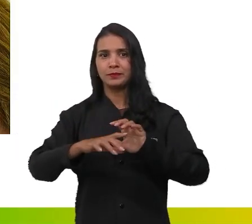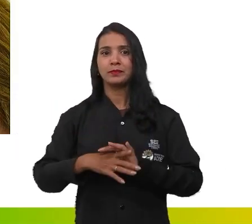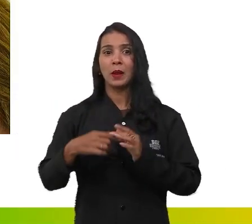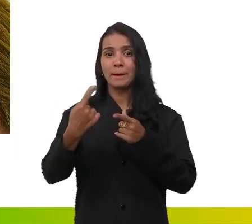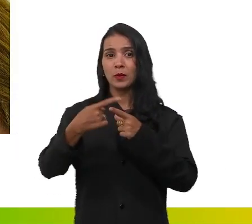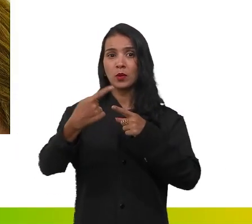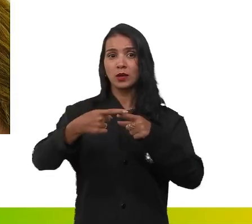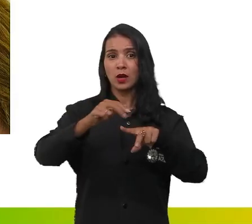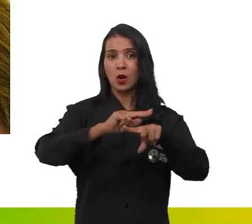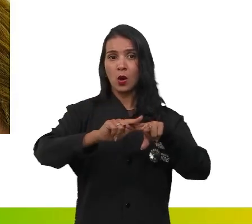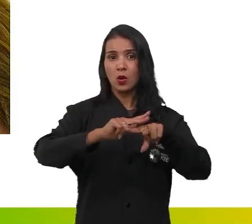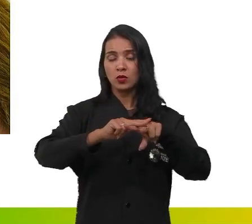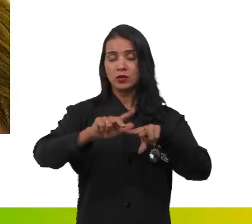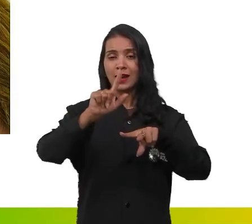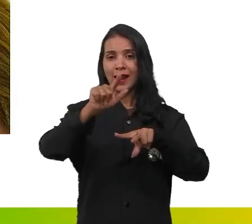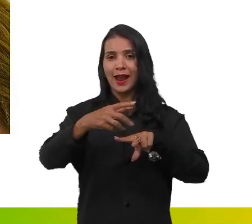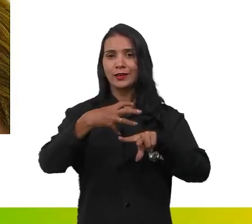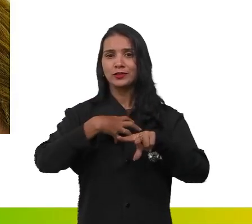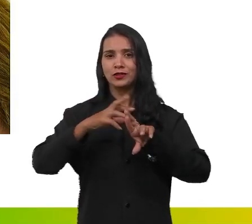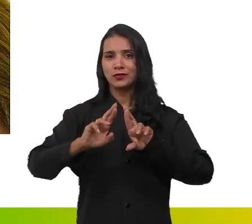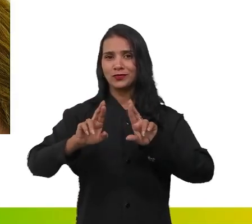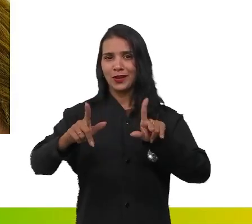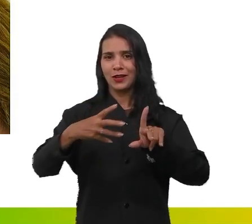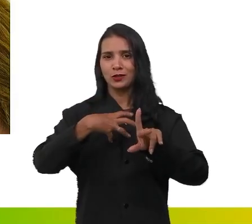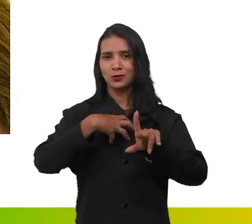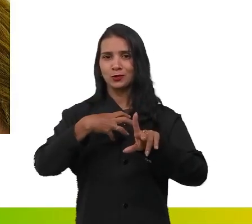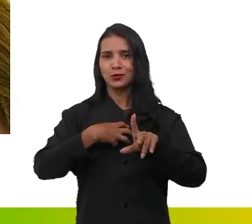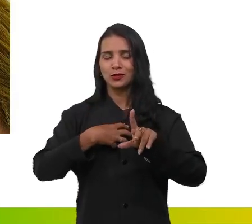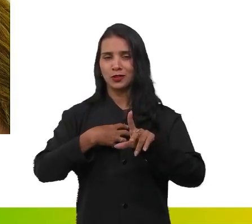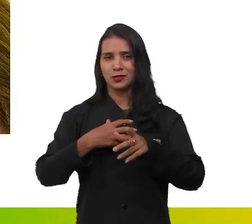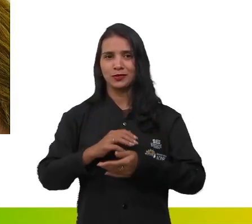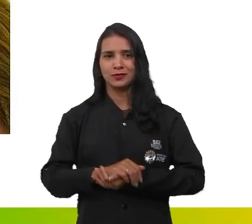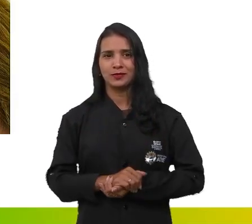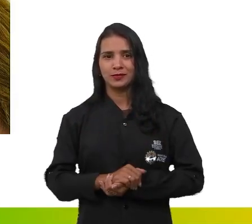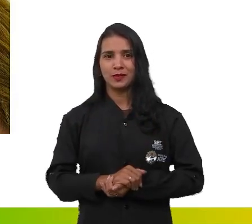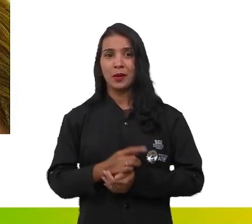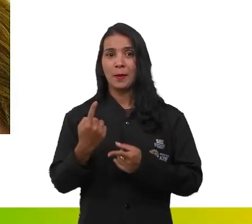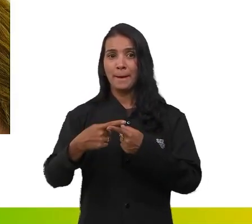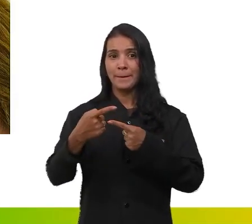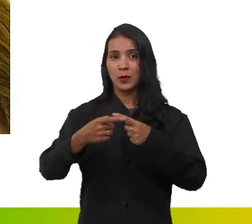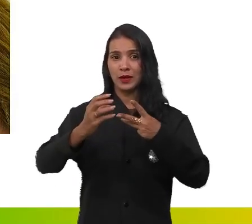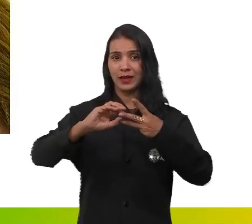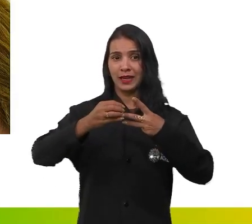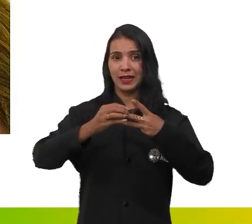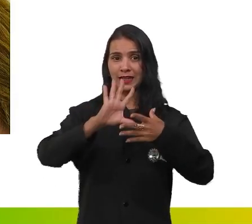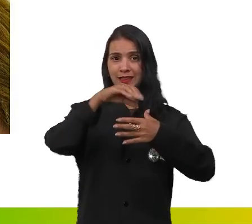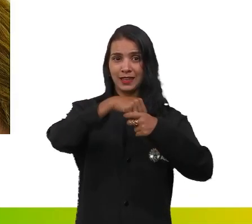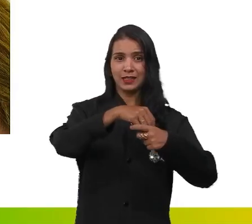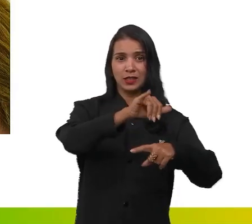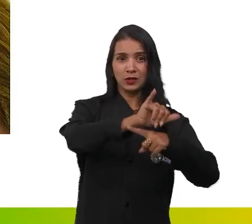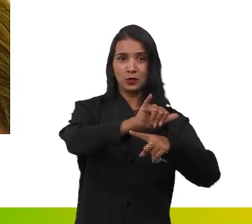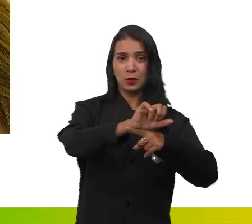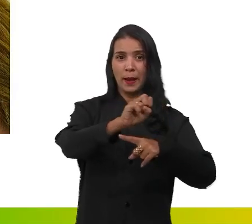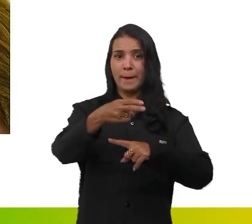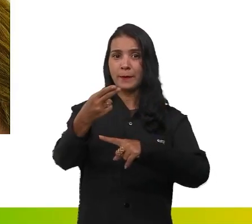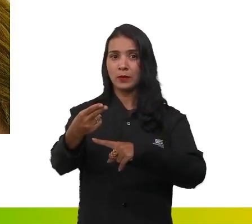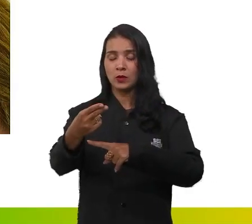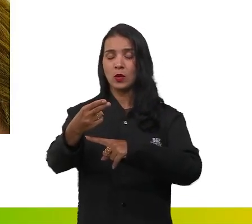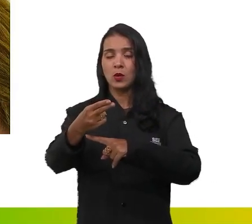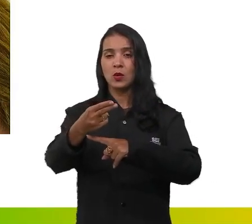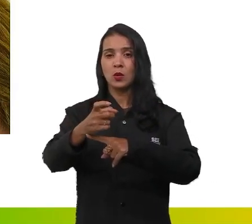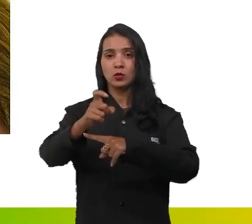esse gene se expressa. O gene não está no X e nem no Y, mas sim em autossomos,